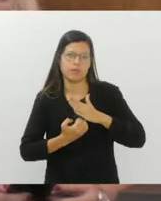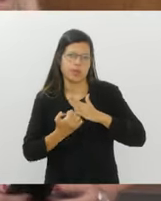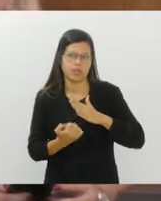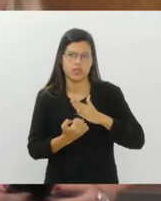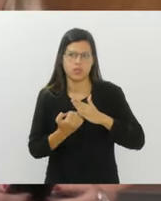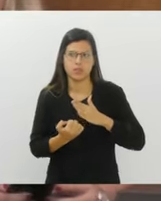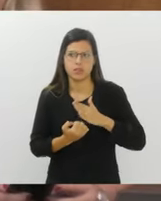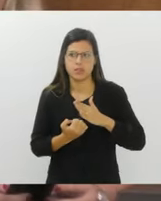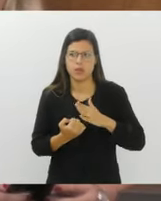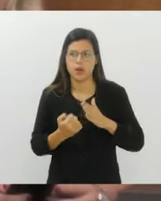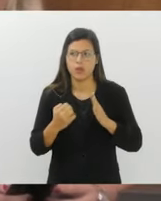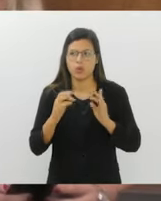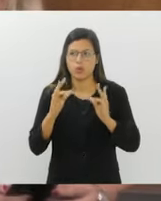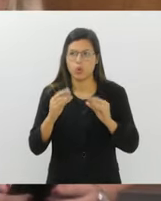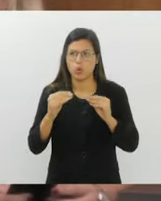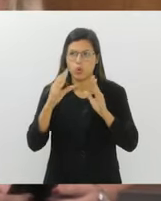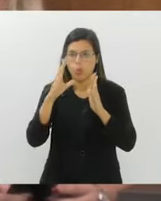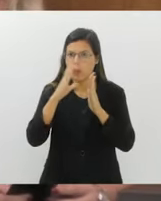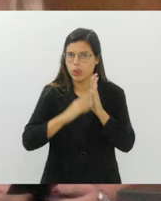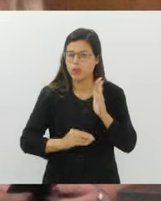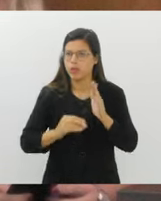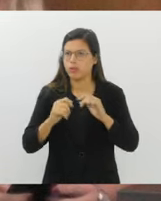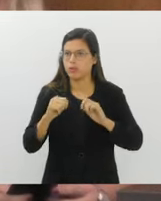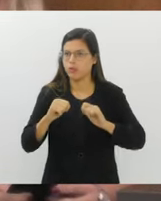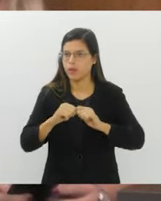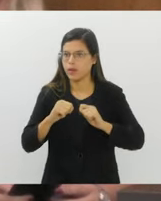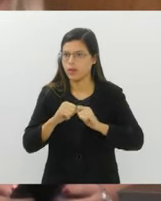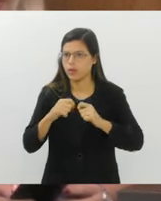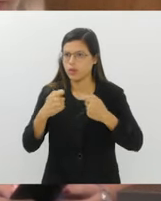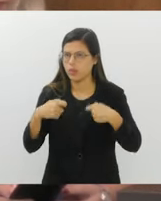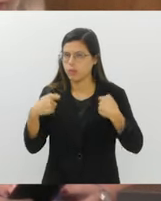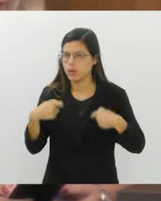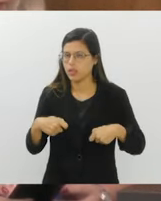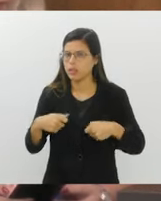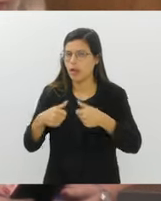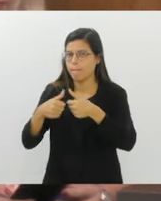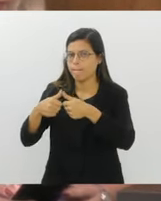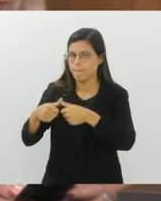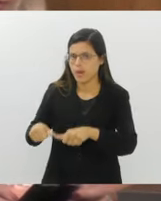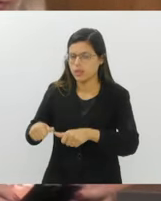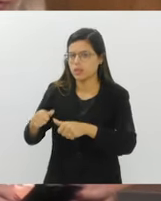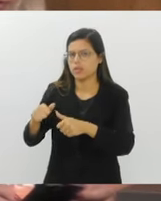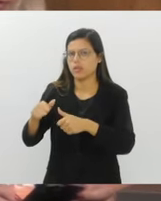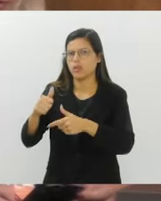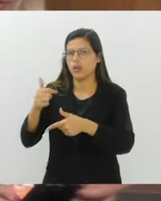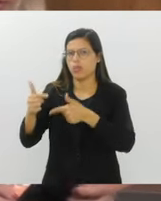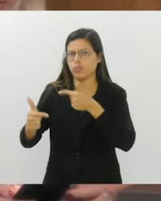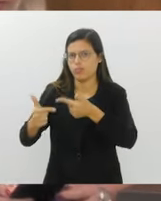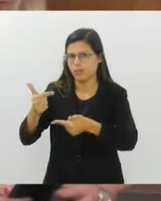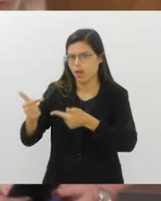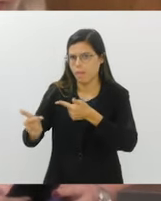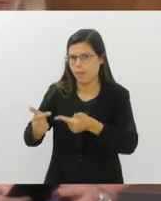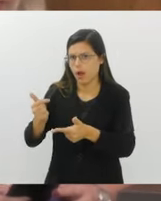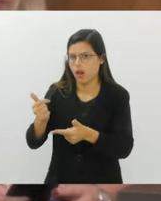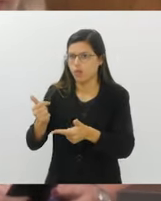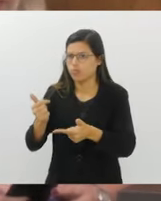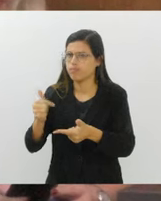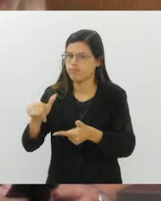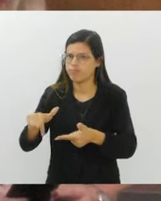Qualquer modelagem que seja feita tem que manter o emprego desses companheiros e dessas